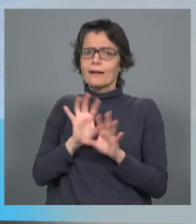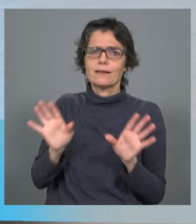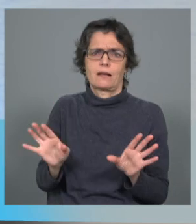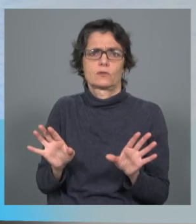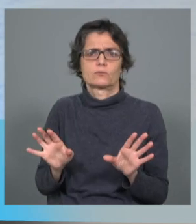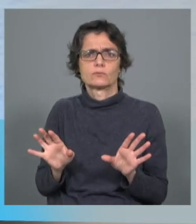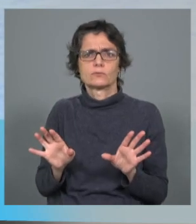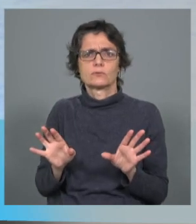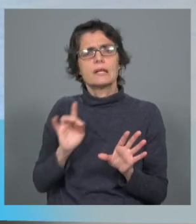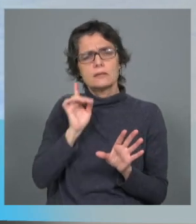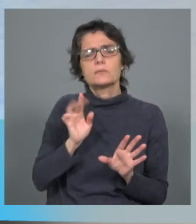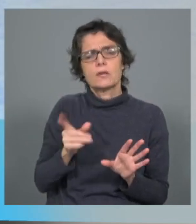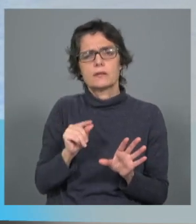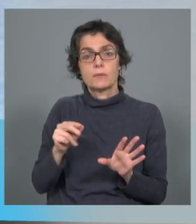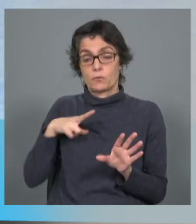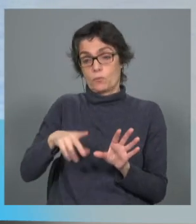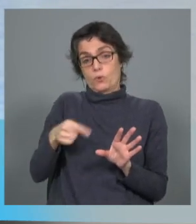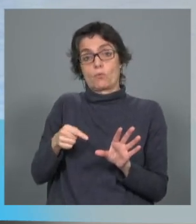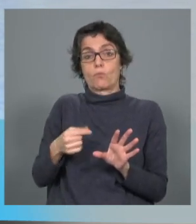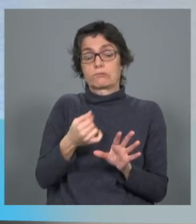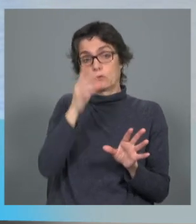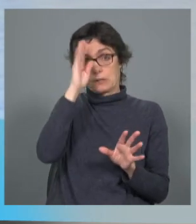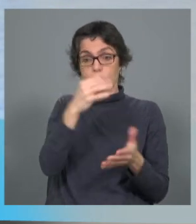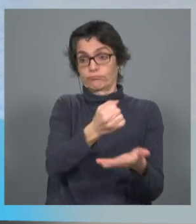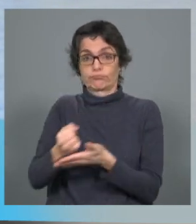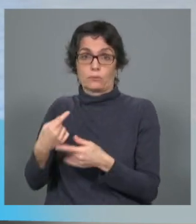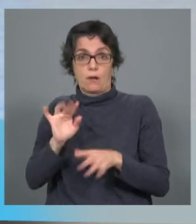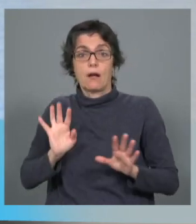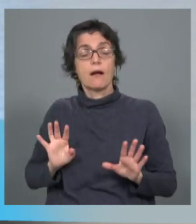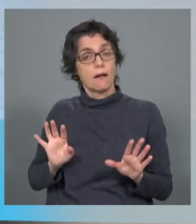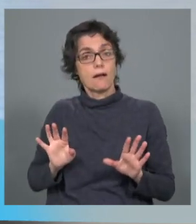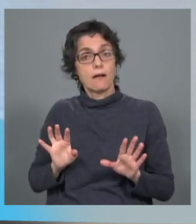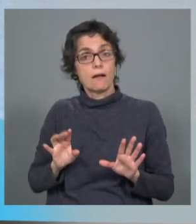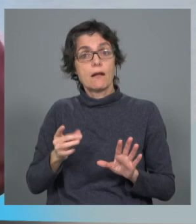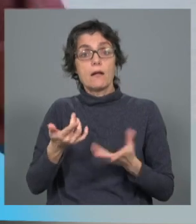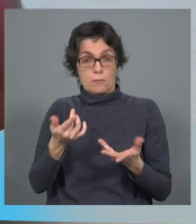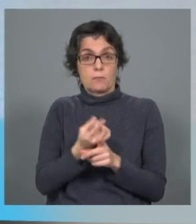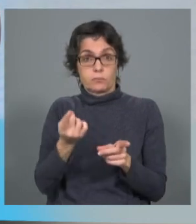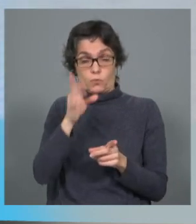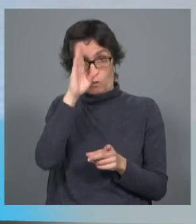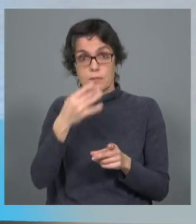tido a capacidade que tem hoje, apesar de não termos a quantidade de vacinas que seriam necessárias, mas as que temos devemos-las a